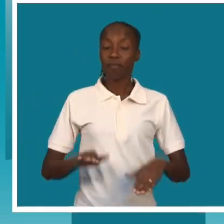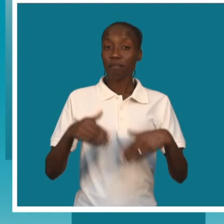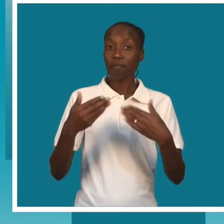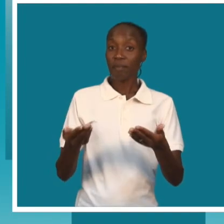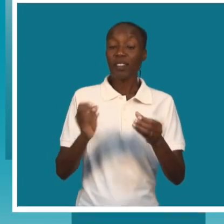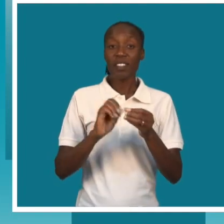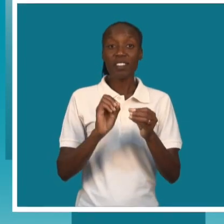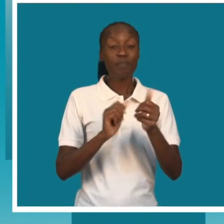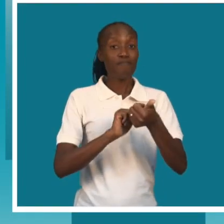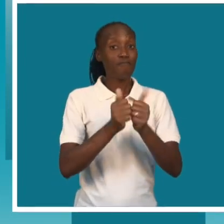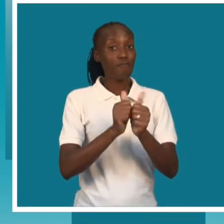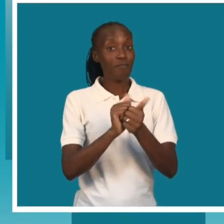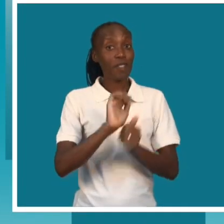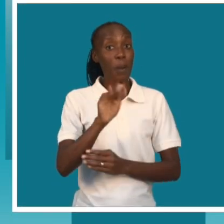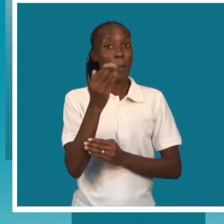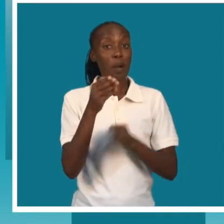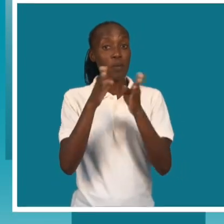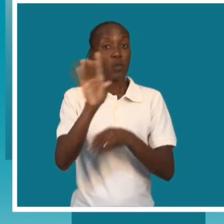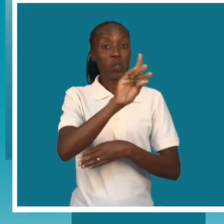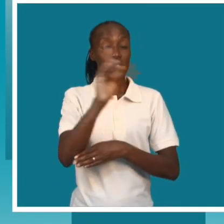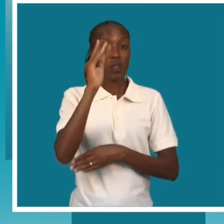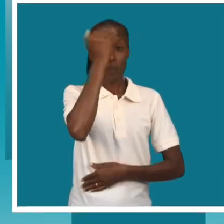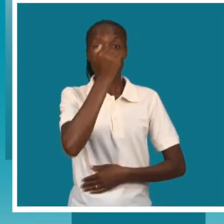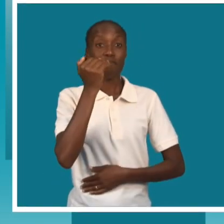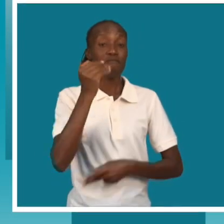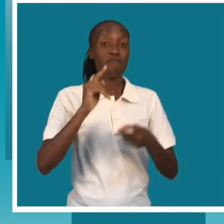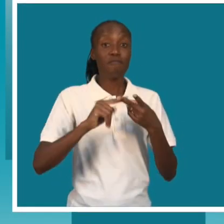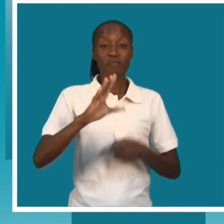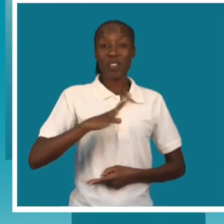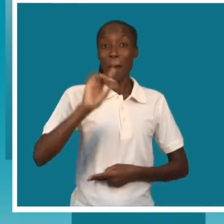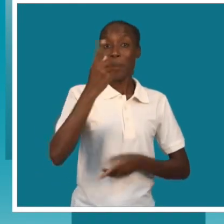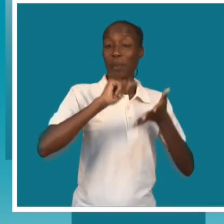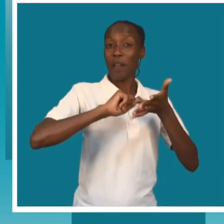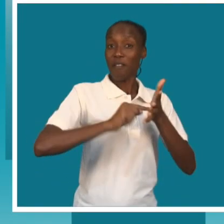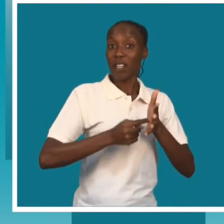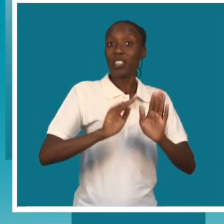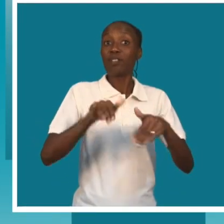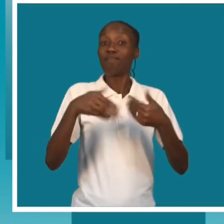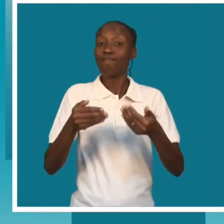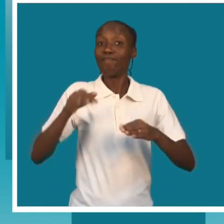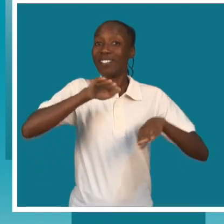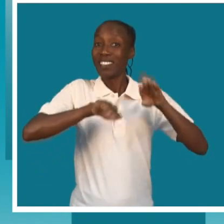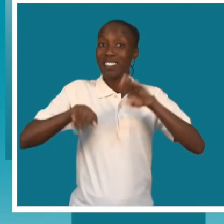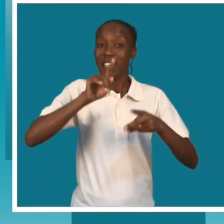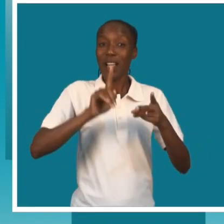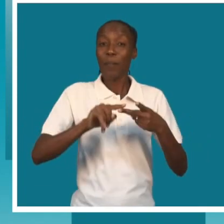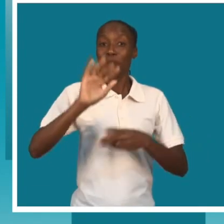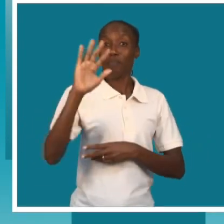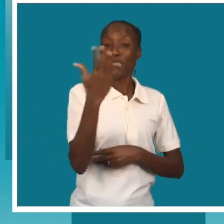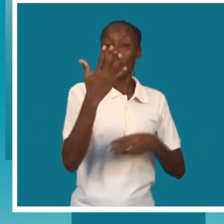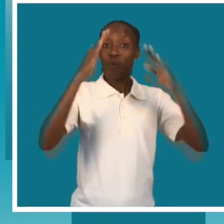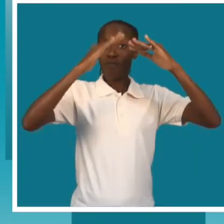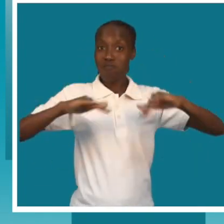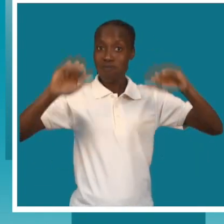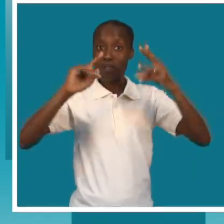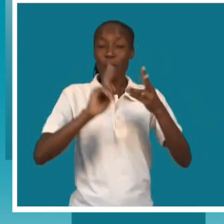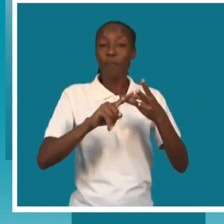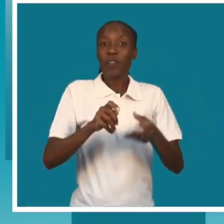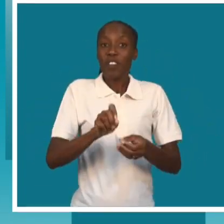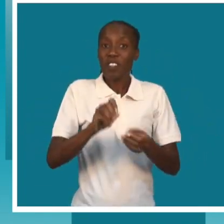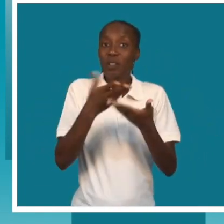Para além das modalidades adaptadas, em Manica haverá pela primeira vez natação, futsal e